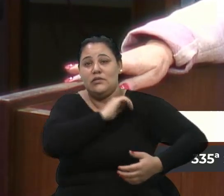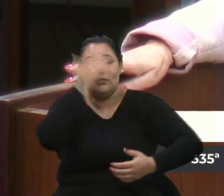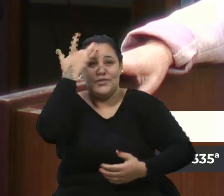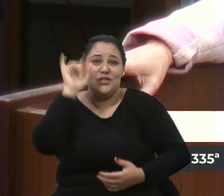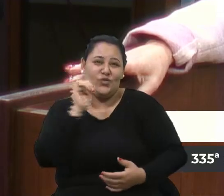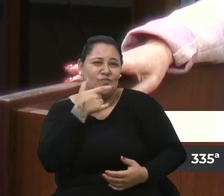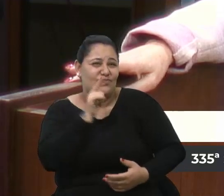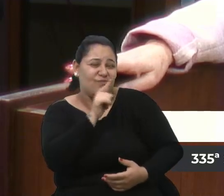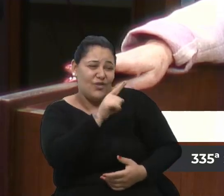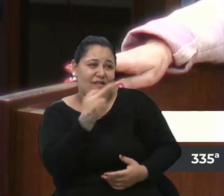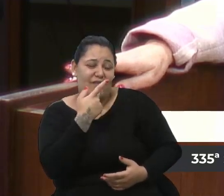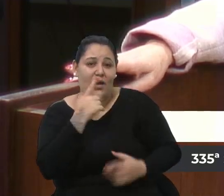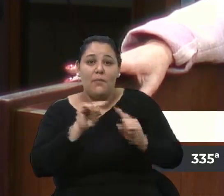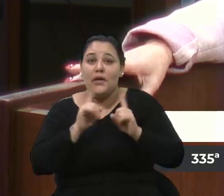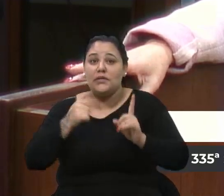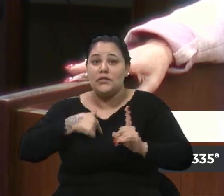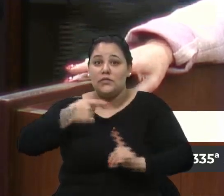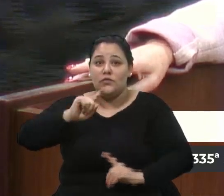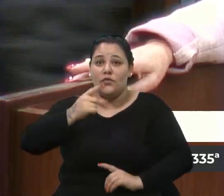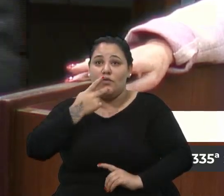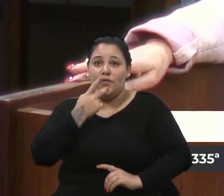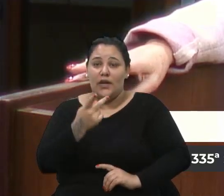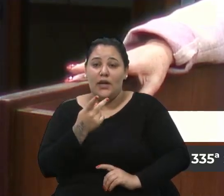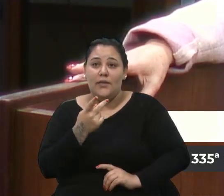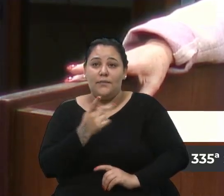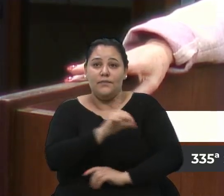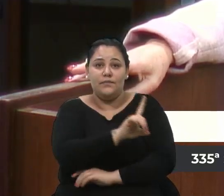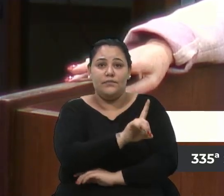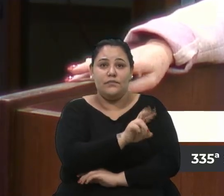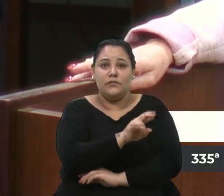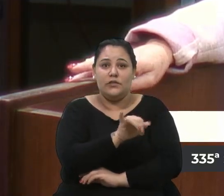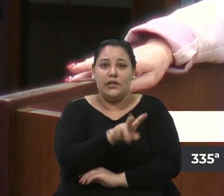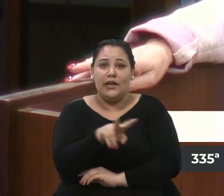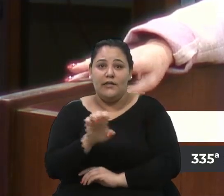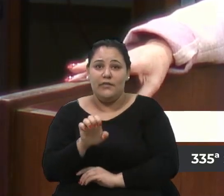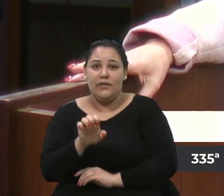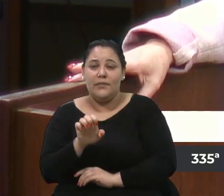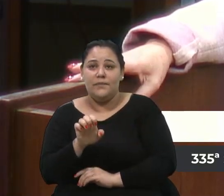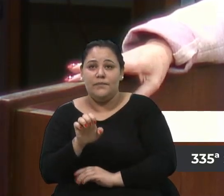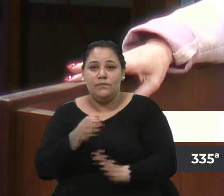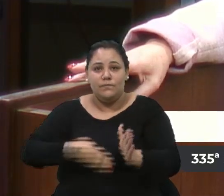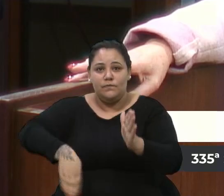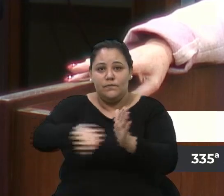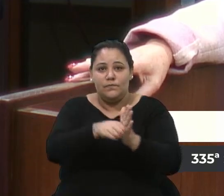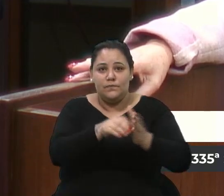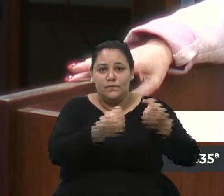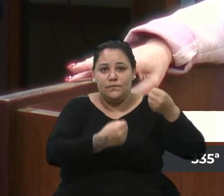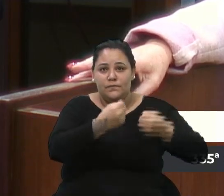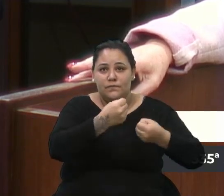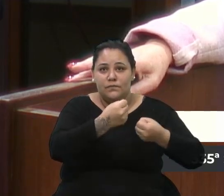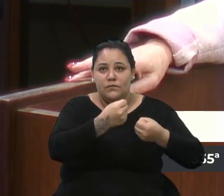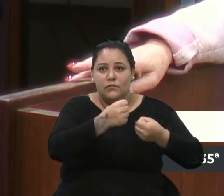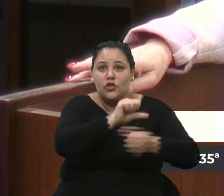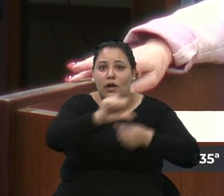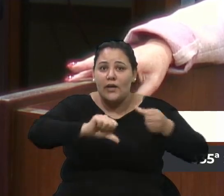vou falar do Drive Tour, que vai ter nessa quinta-feira, dia 11. Foi